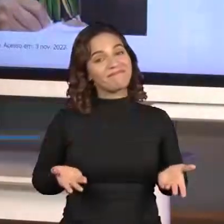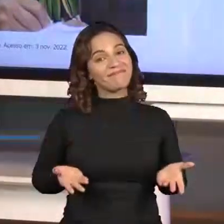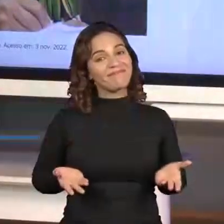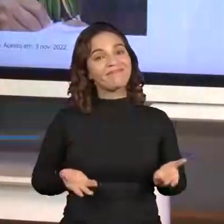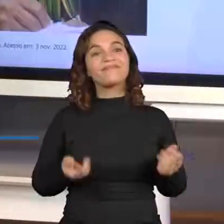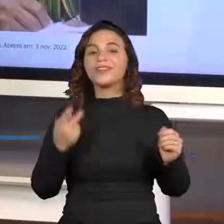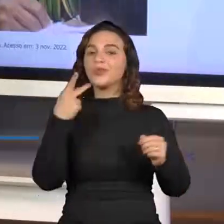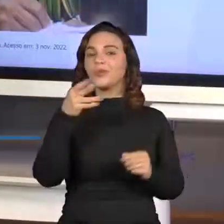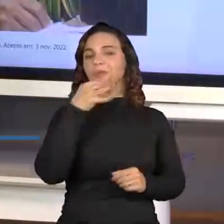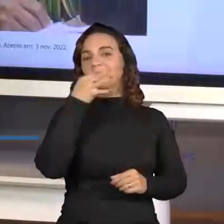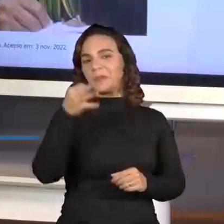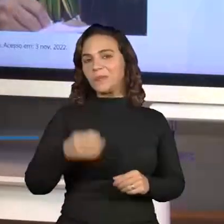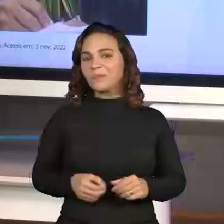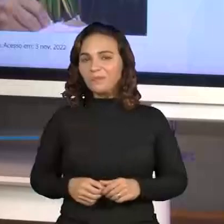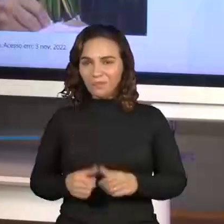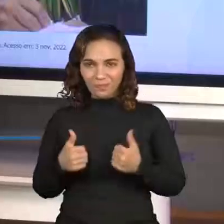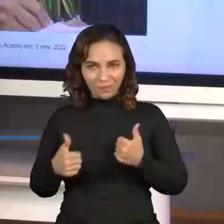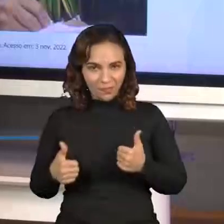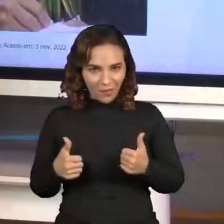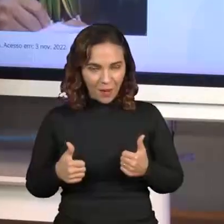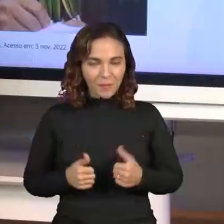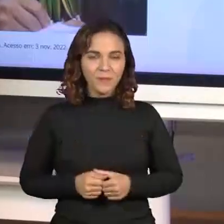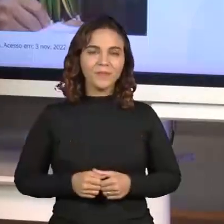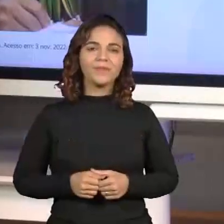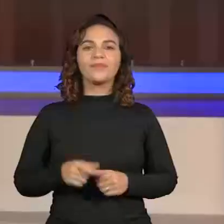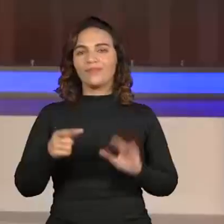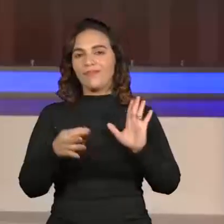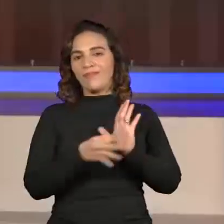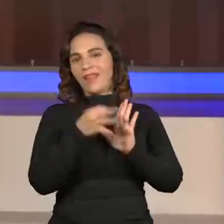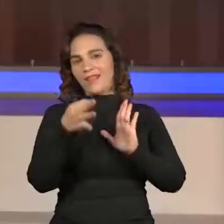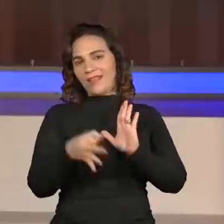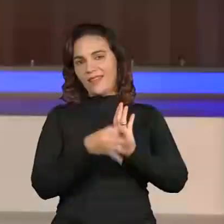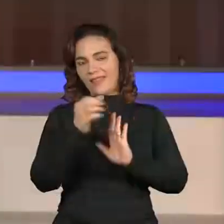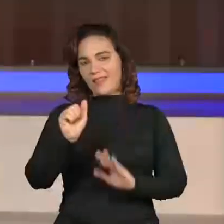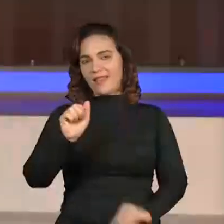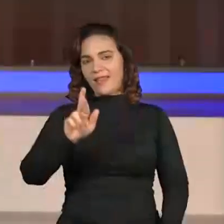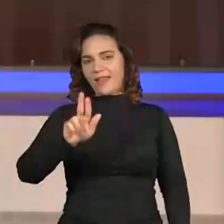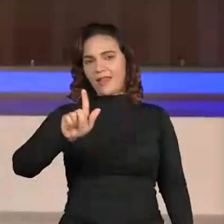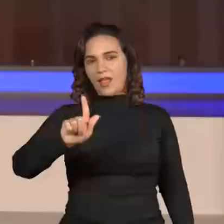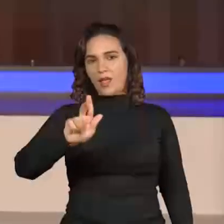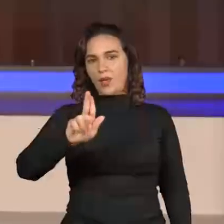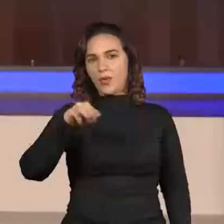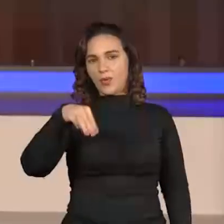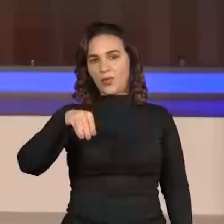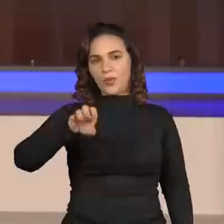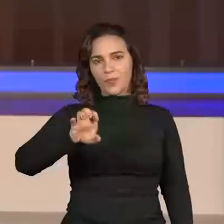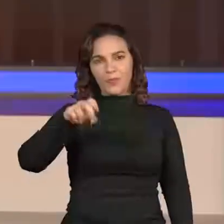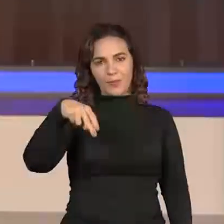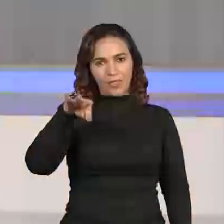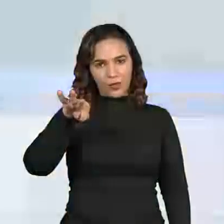forma a sua opinião, certo? O argumento. Então, vamos lá? Continuando.